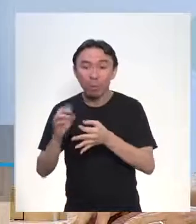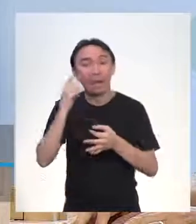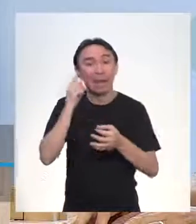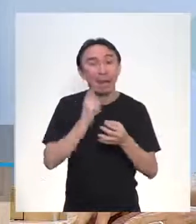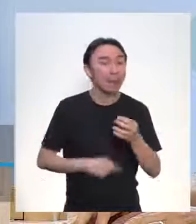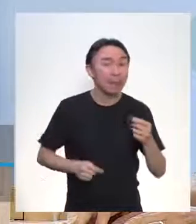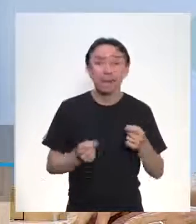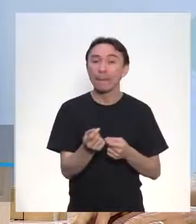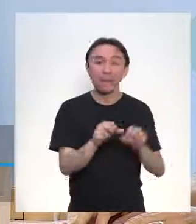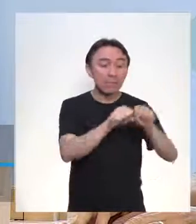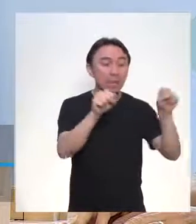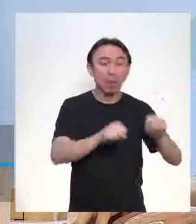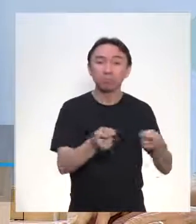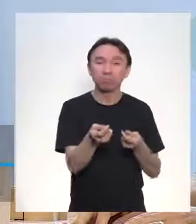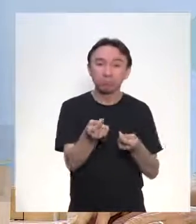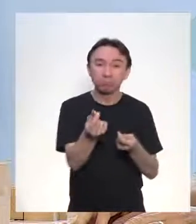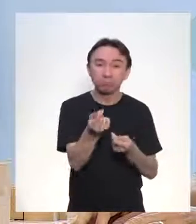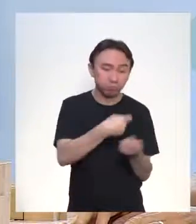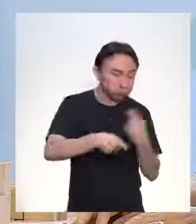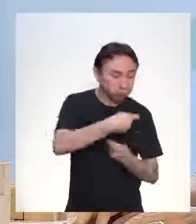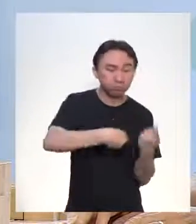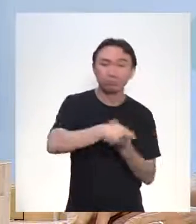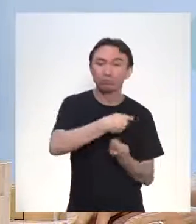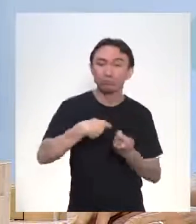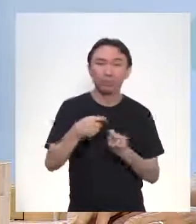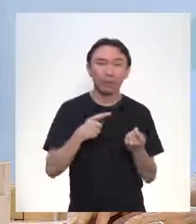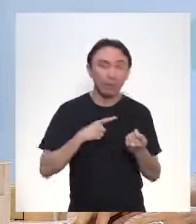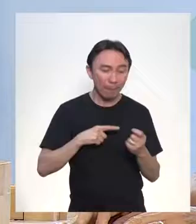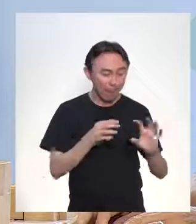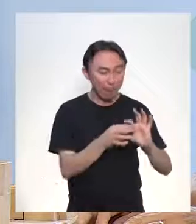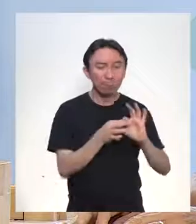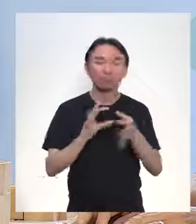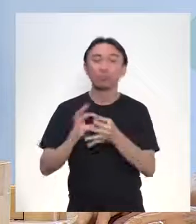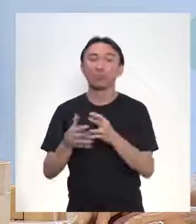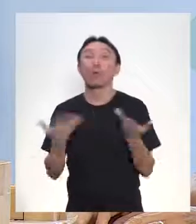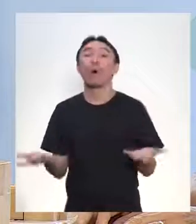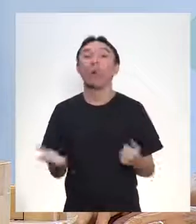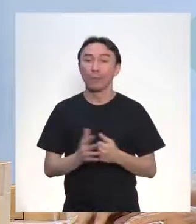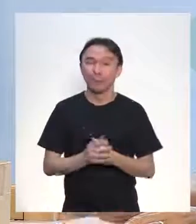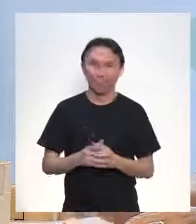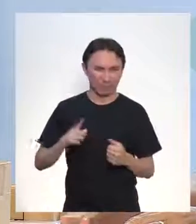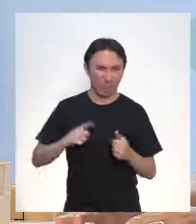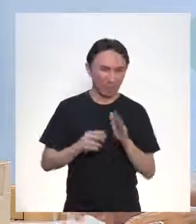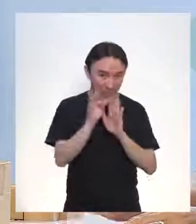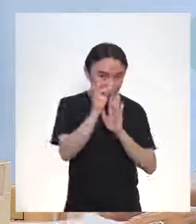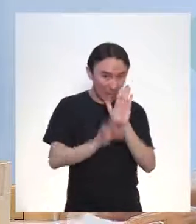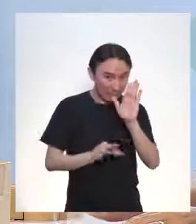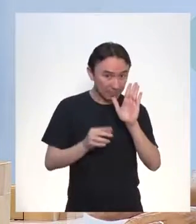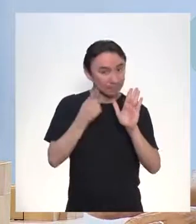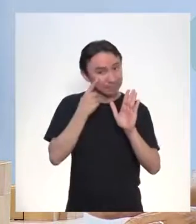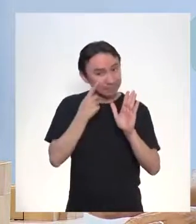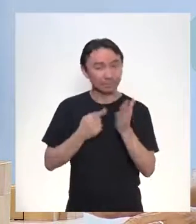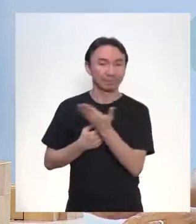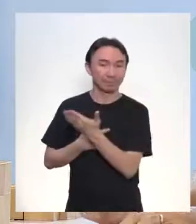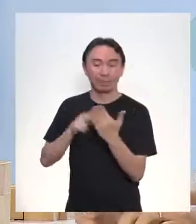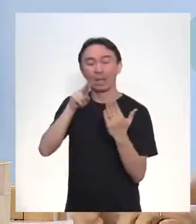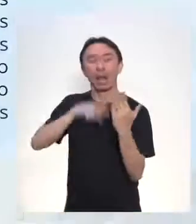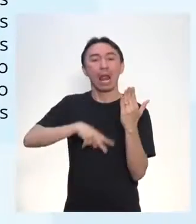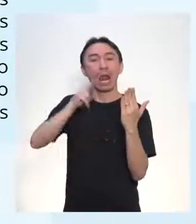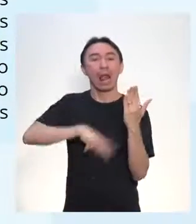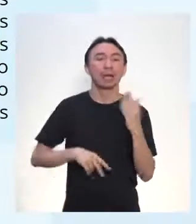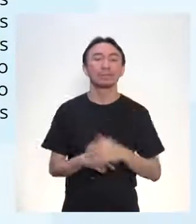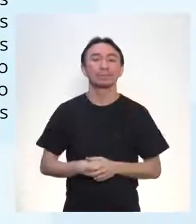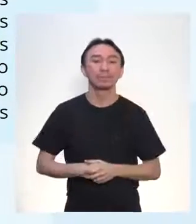mercantilismo. Vamos pensar sobre isso? Eu trouxe aqui um texto para vocês. Vamos fazer uma leitura compartilhada na tela para vocês. Olha